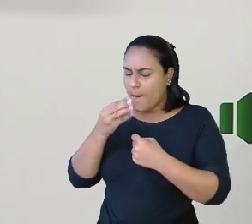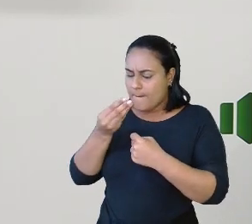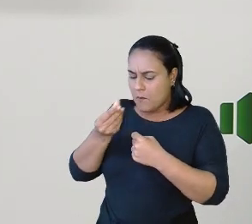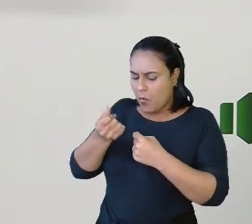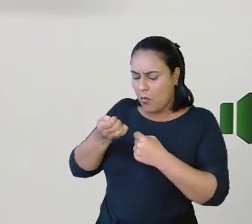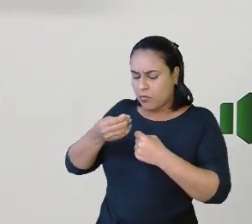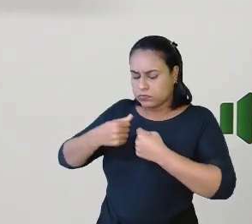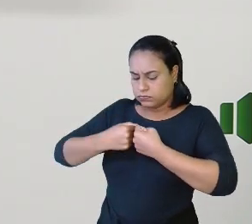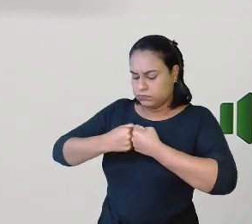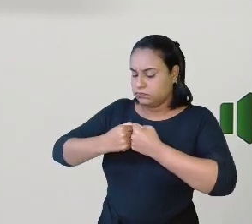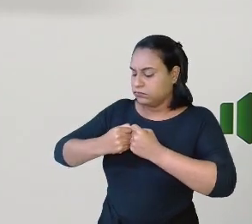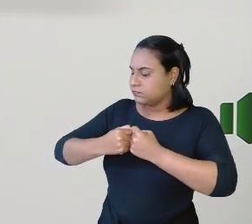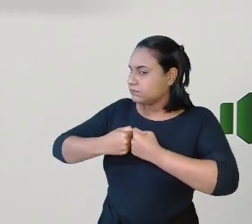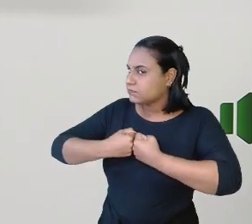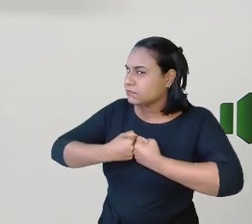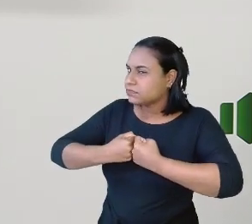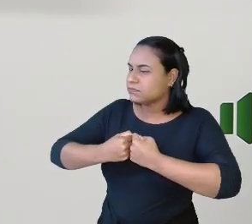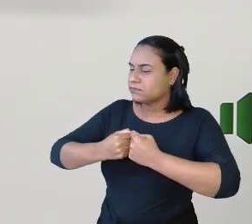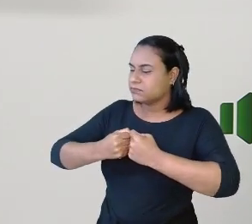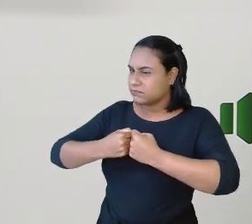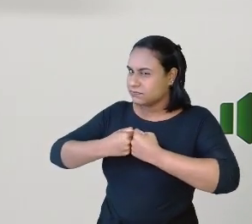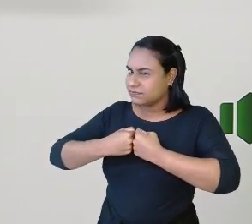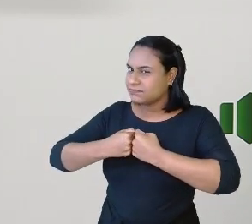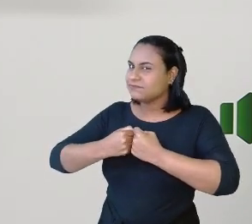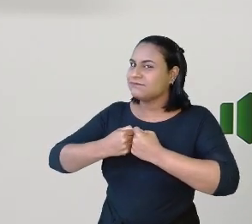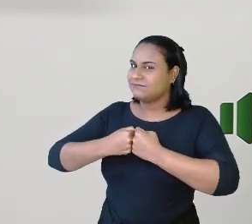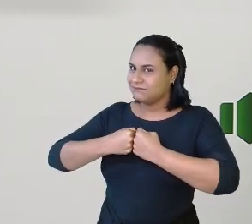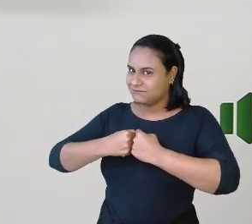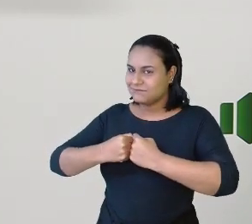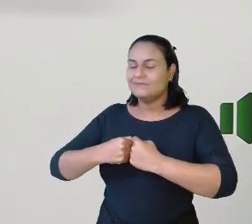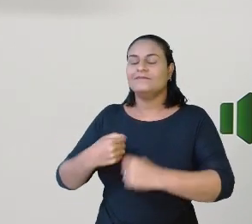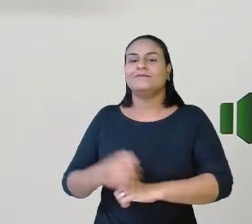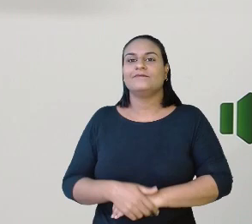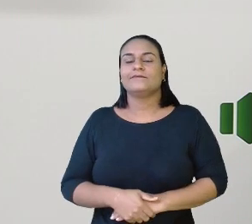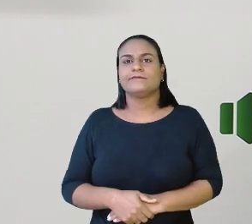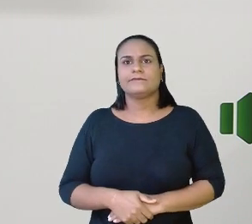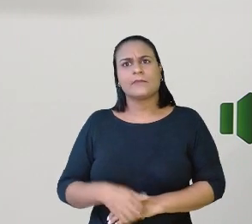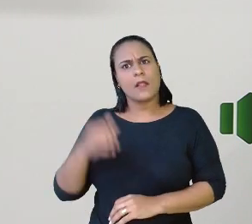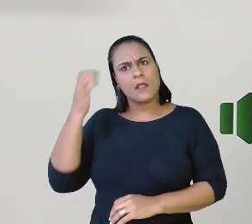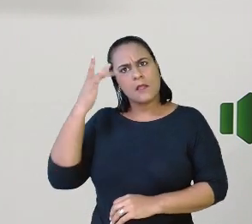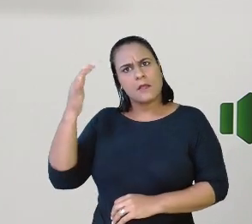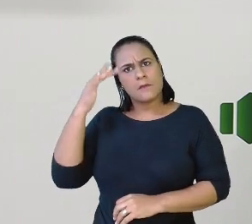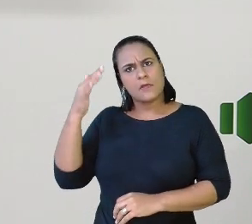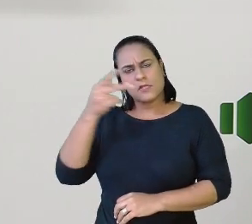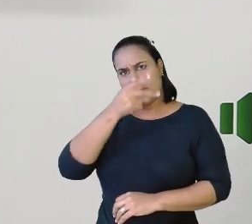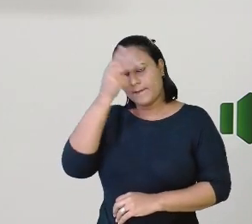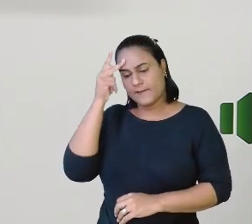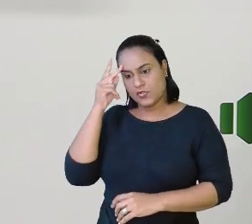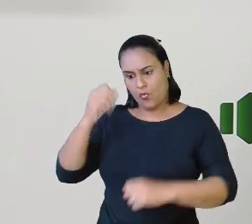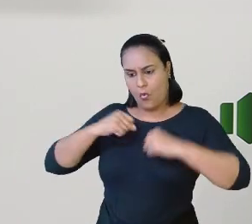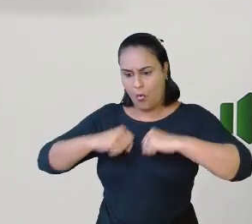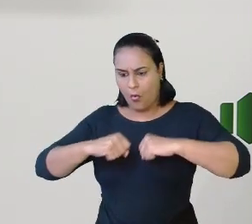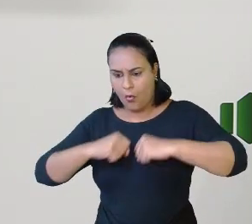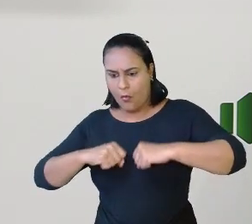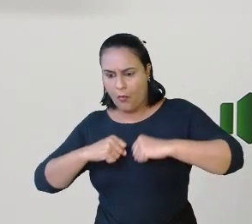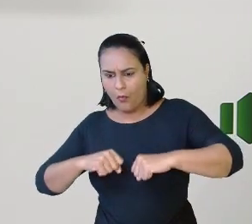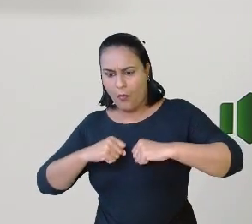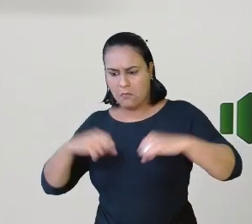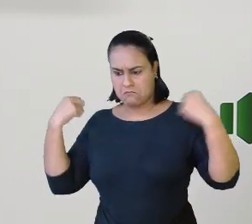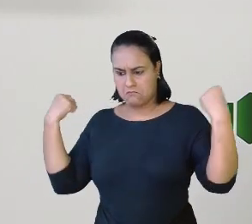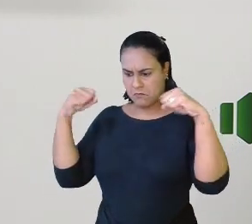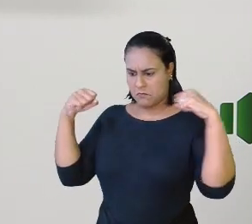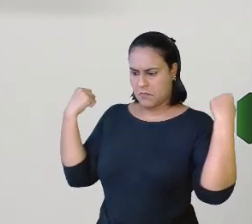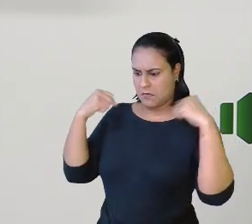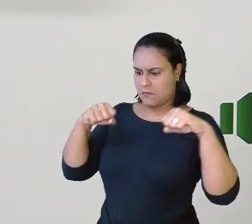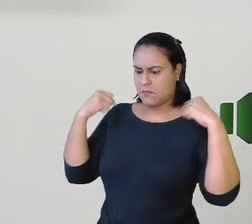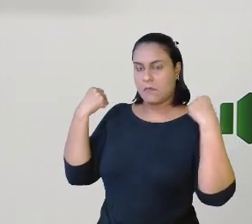vai acontecer de maneira tão intensa. Imagina alguém que corre, que pratica uma atividade física